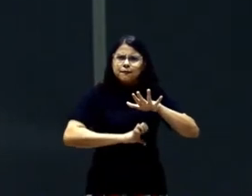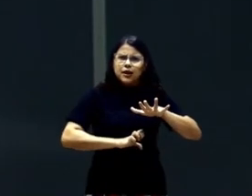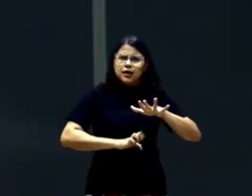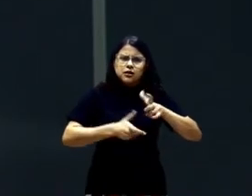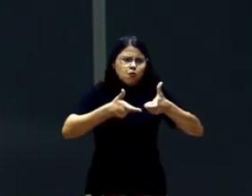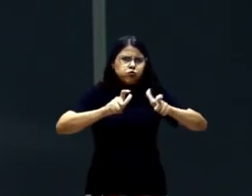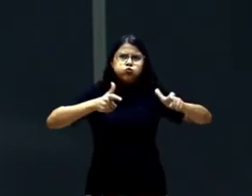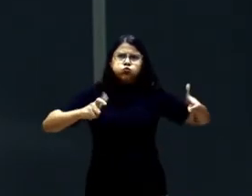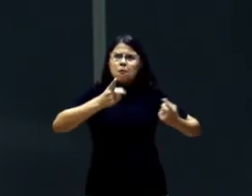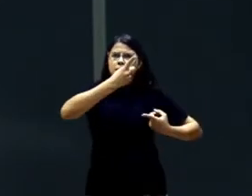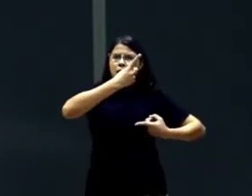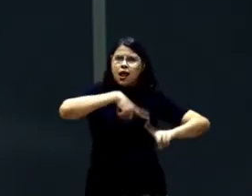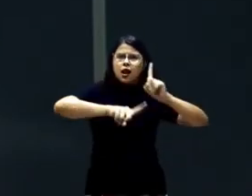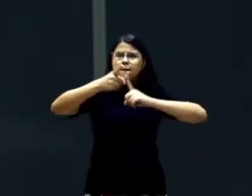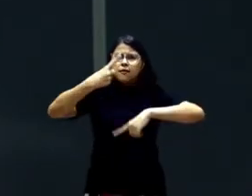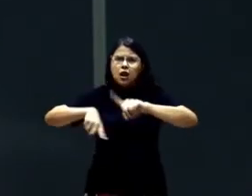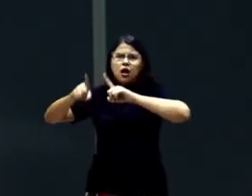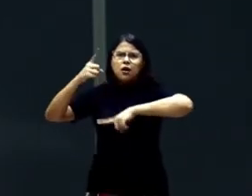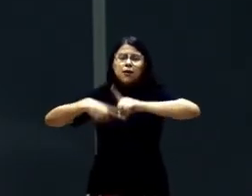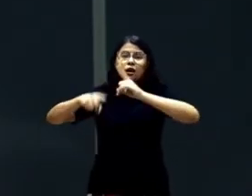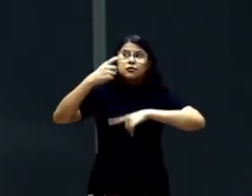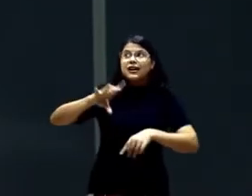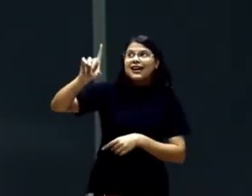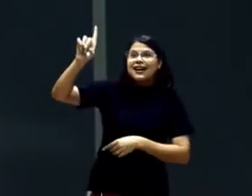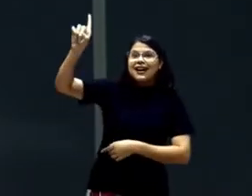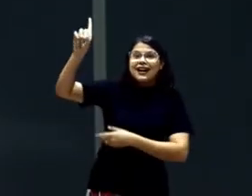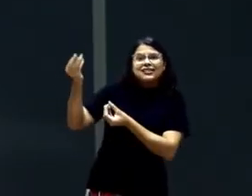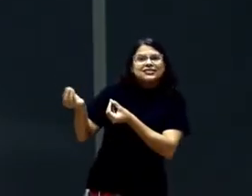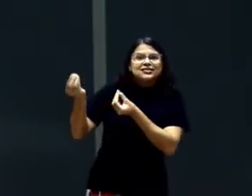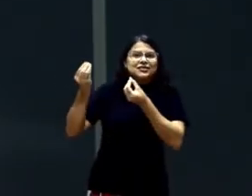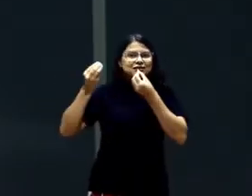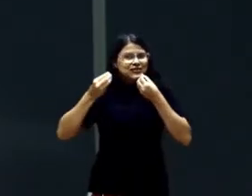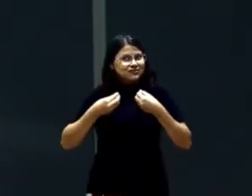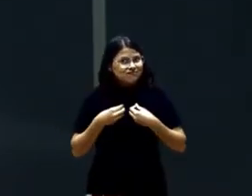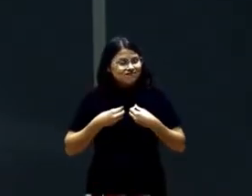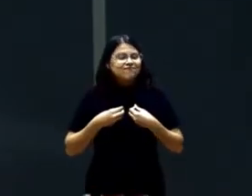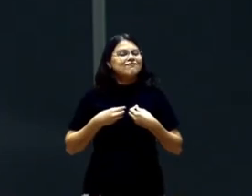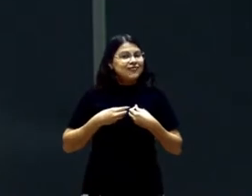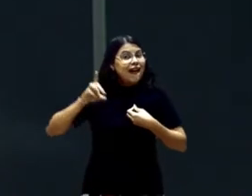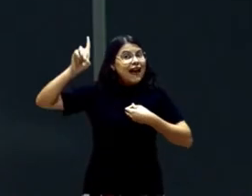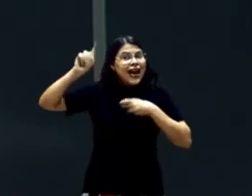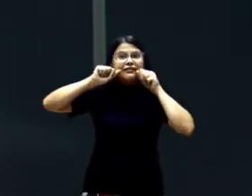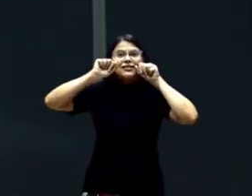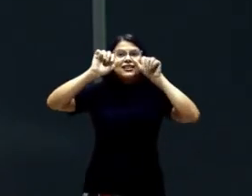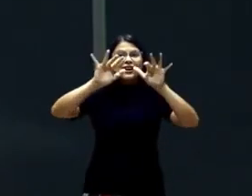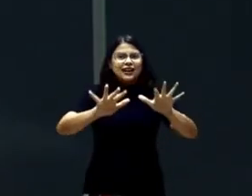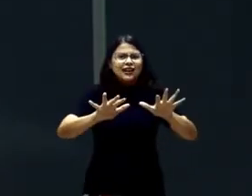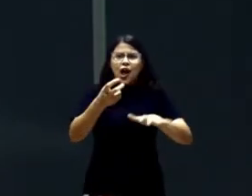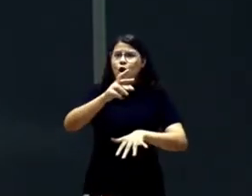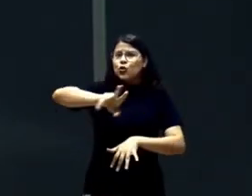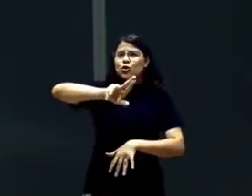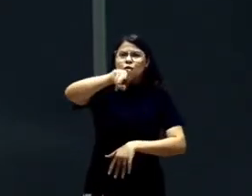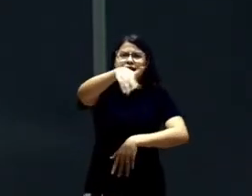que acontece que você tem hora que nem acredita, é Deus que está fazendo, não é